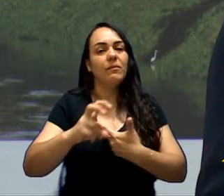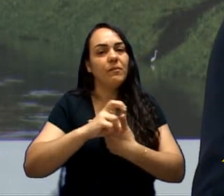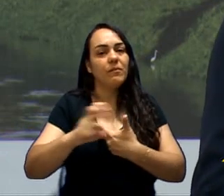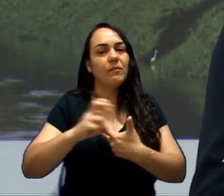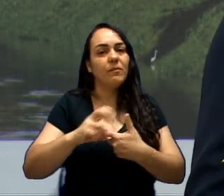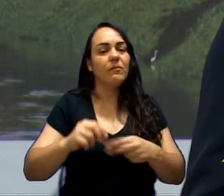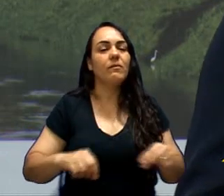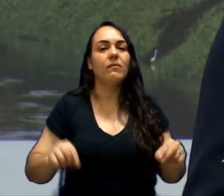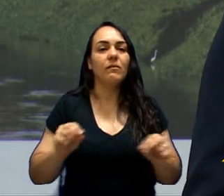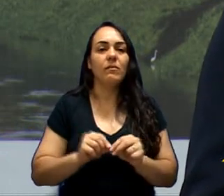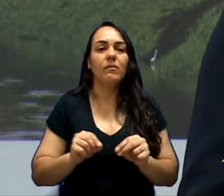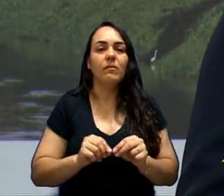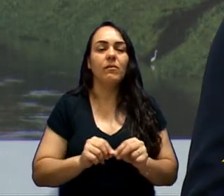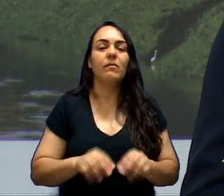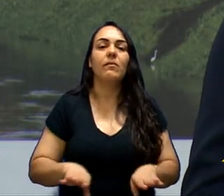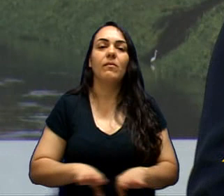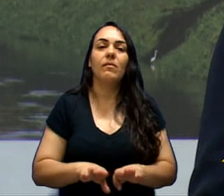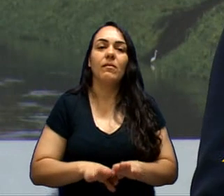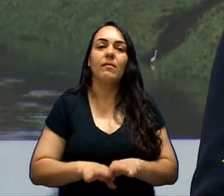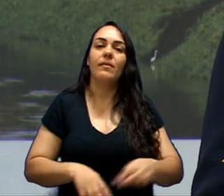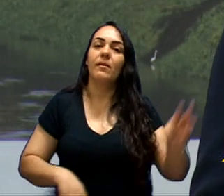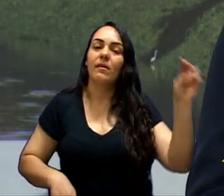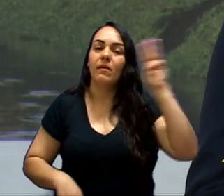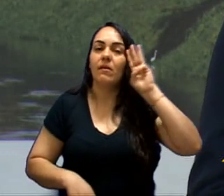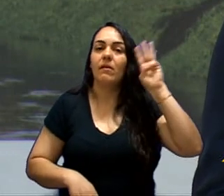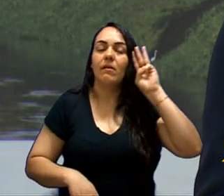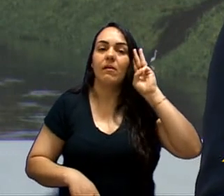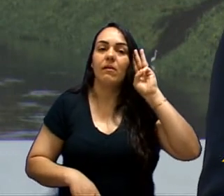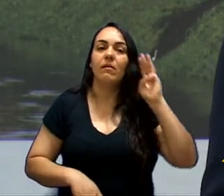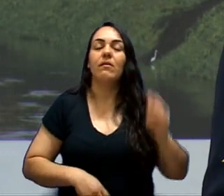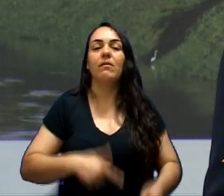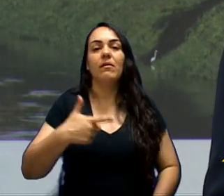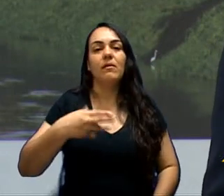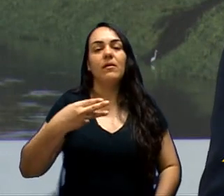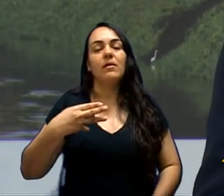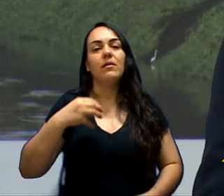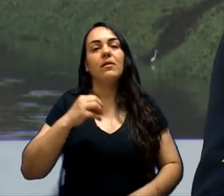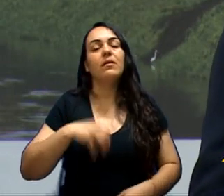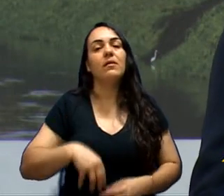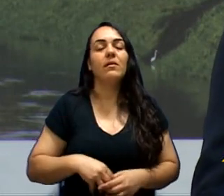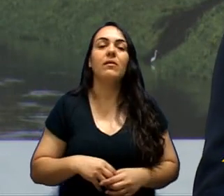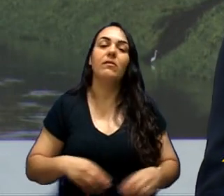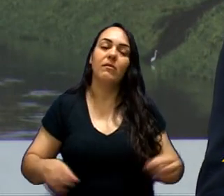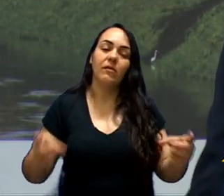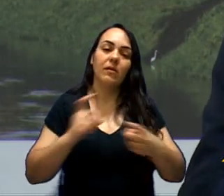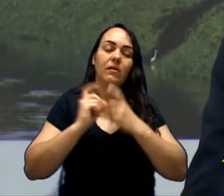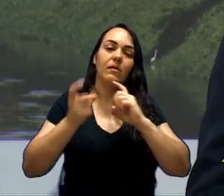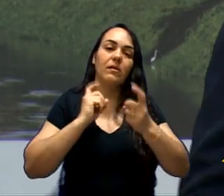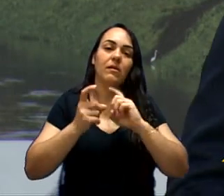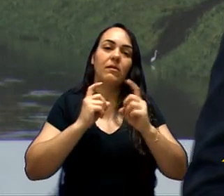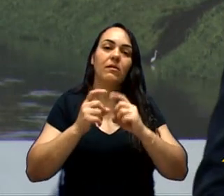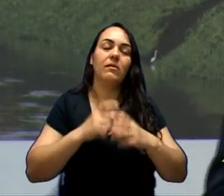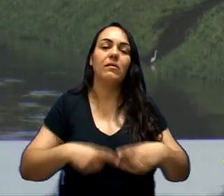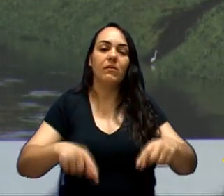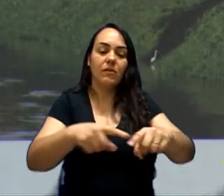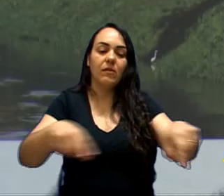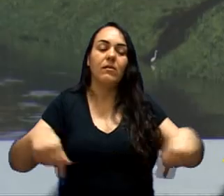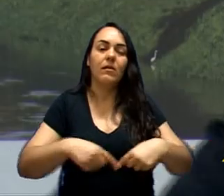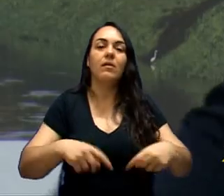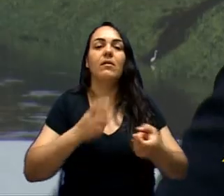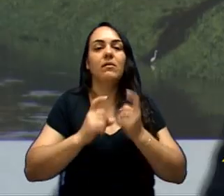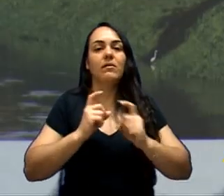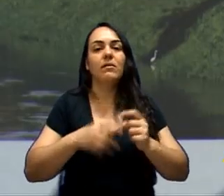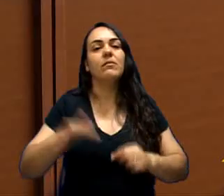março, quarta-feira, às 9 horas, na sala de reuniões. Quem assina é o presidente Fernando